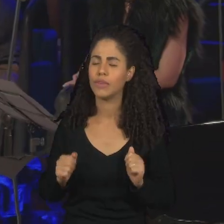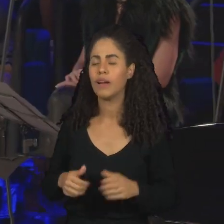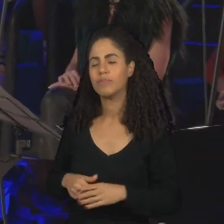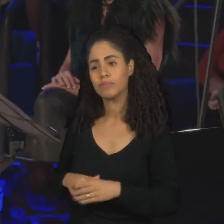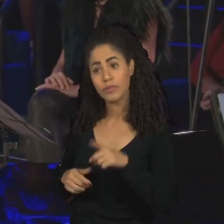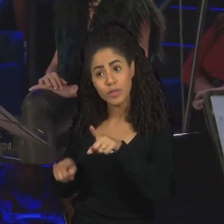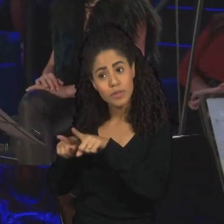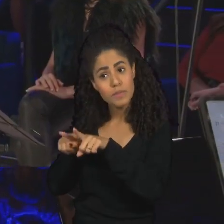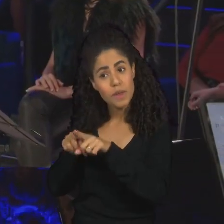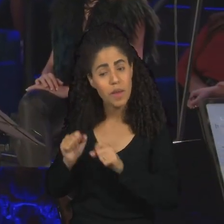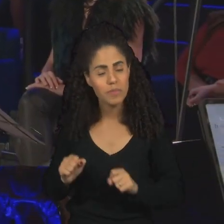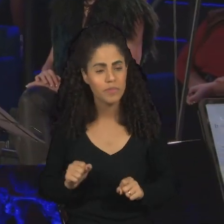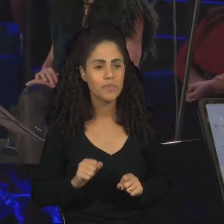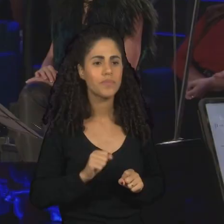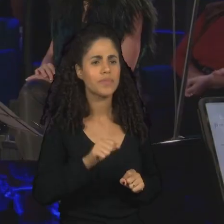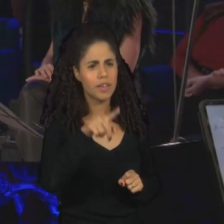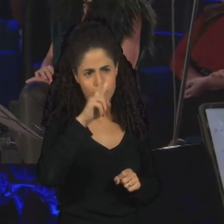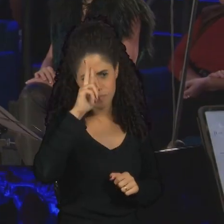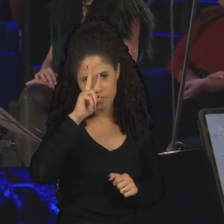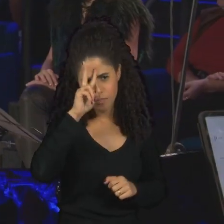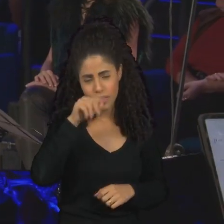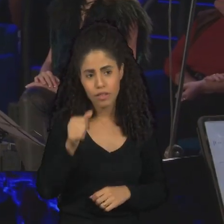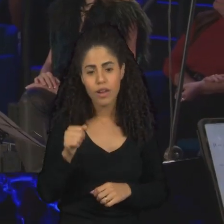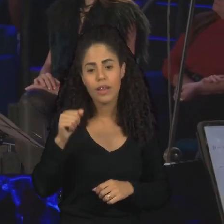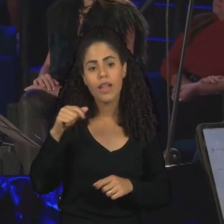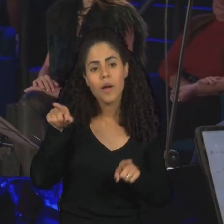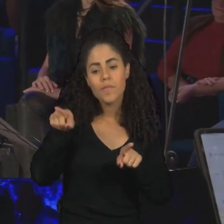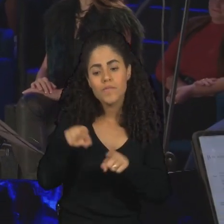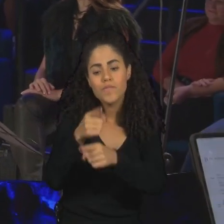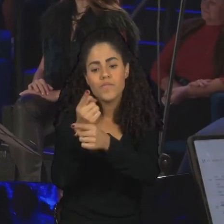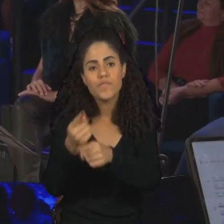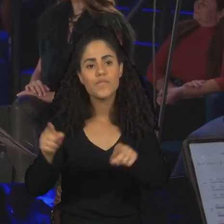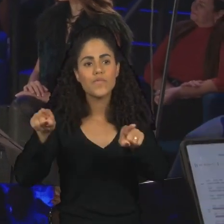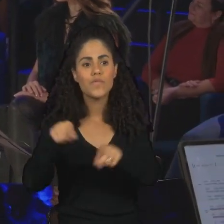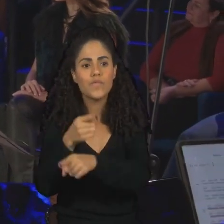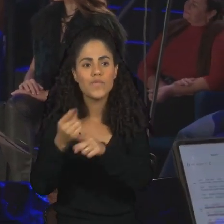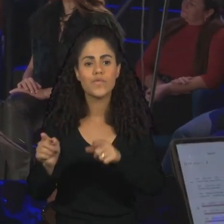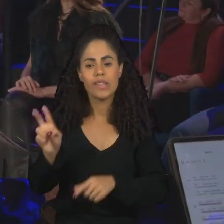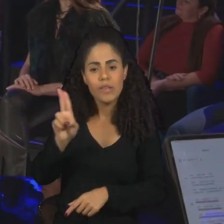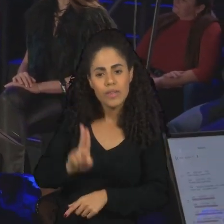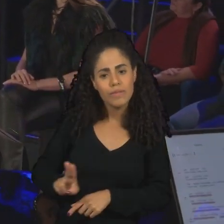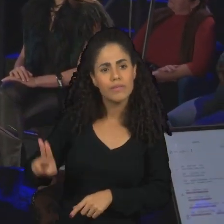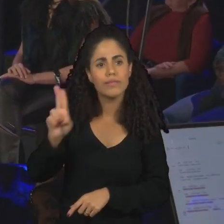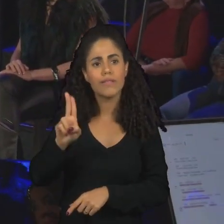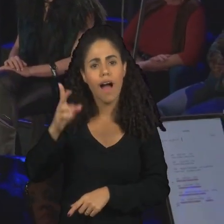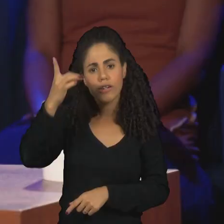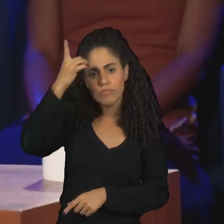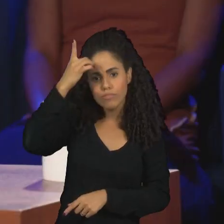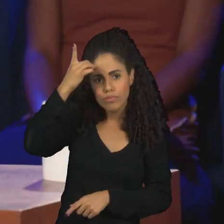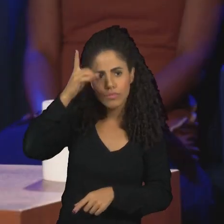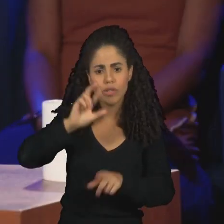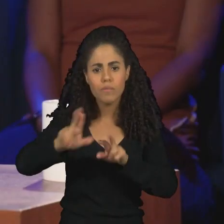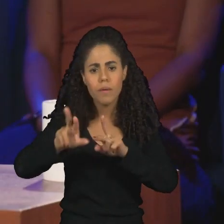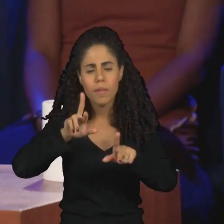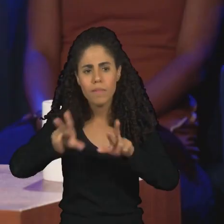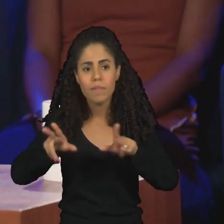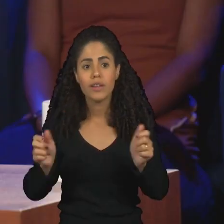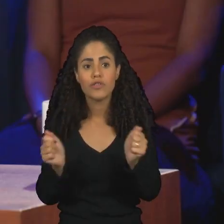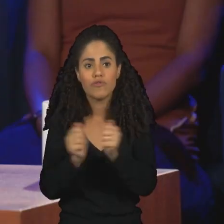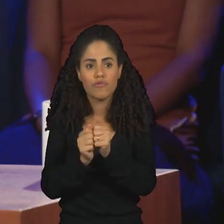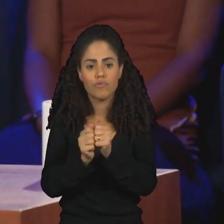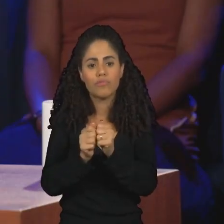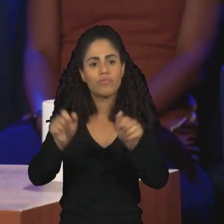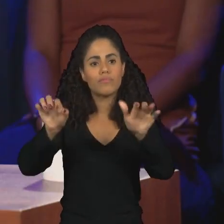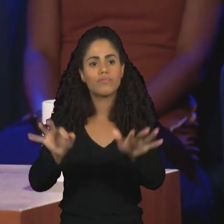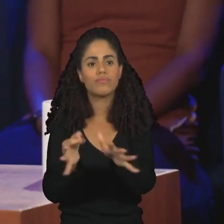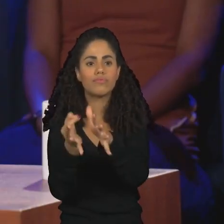Ô, padre, mas você pegou essa história da música, universidade, de talentos diferentes, e aí vem, junto com a música, com a orquestra,